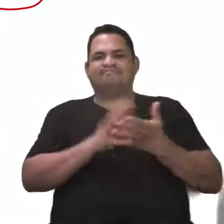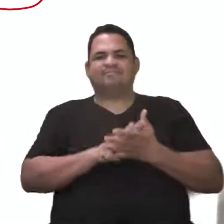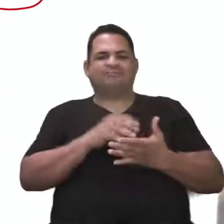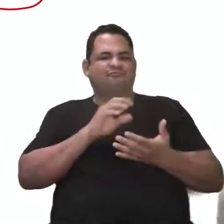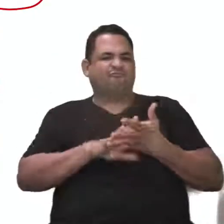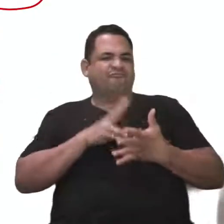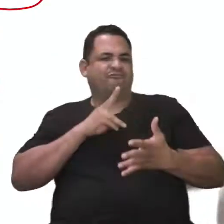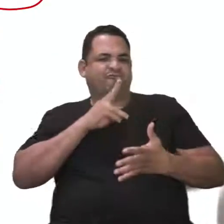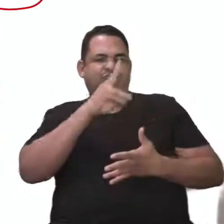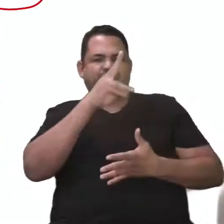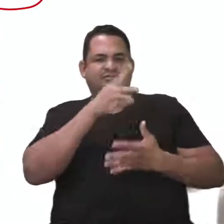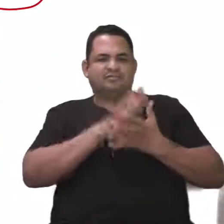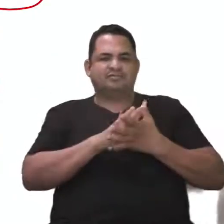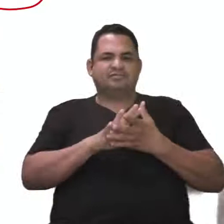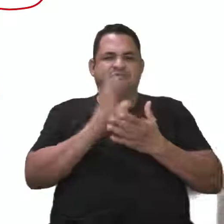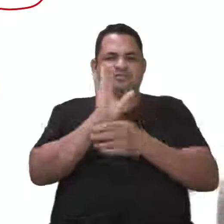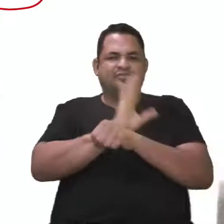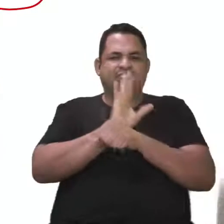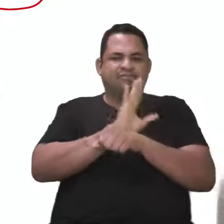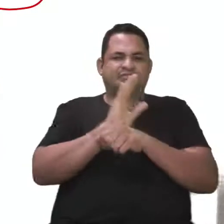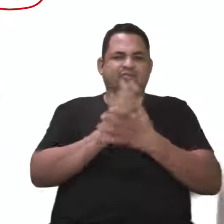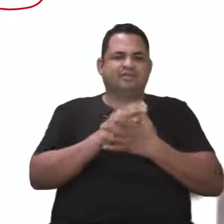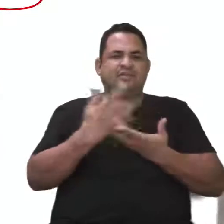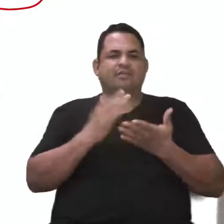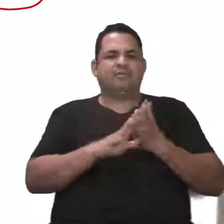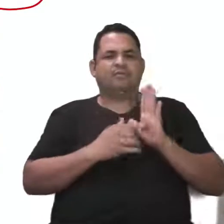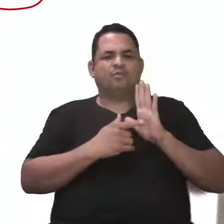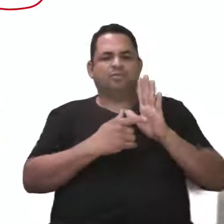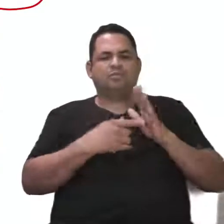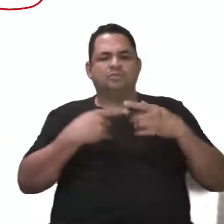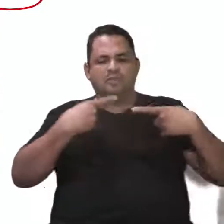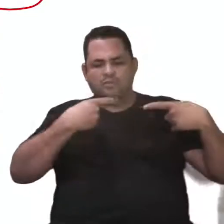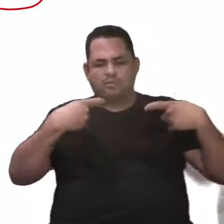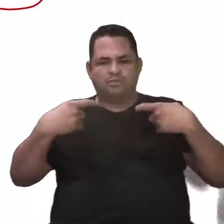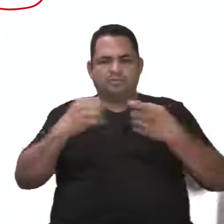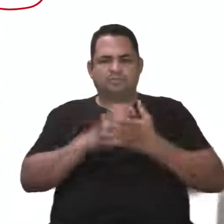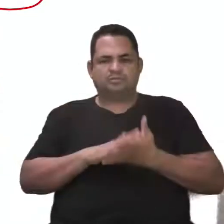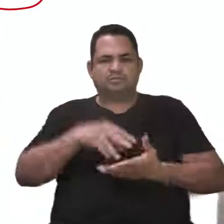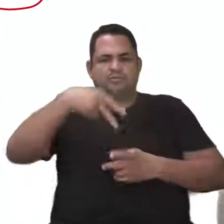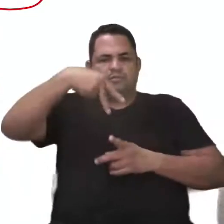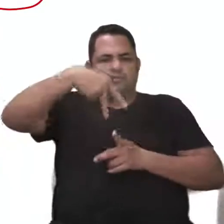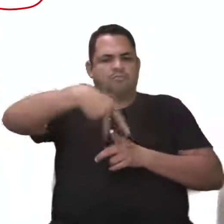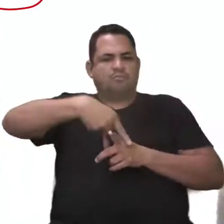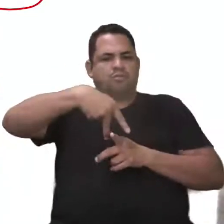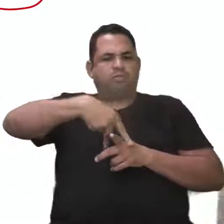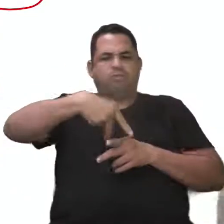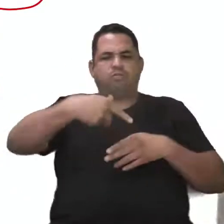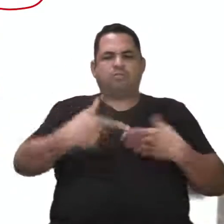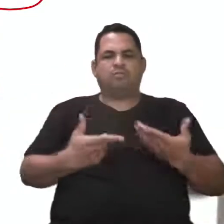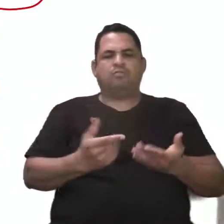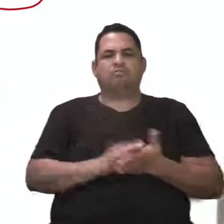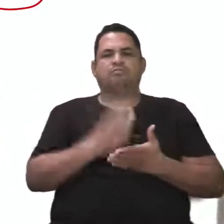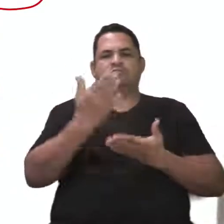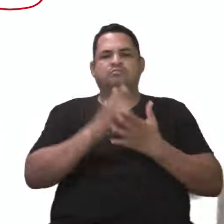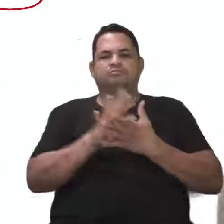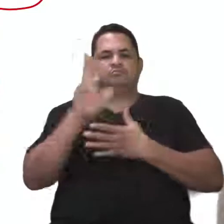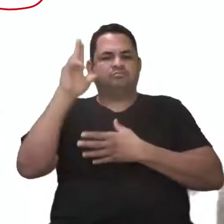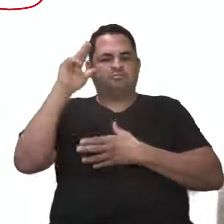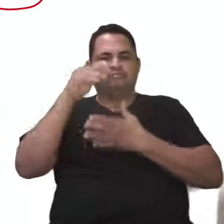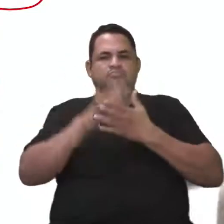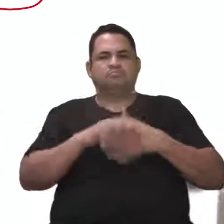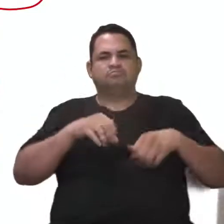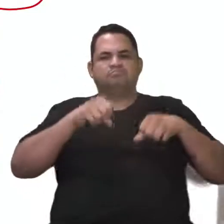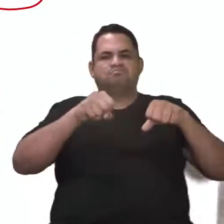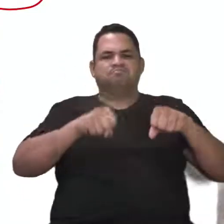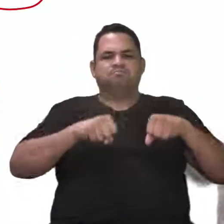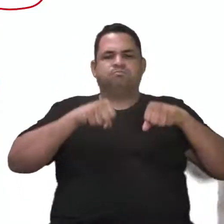resistente. Vocês já viram aqueles filmes épicos que mostraram a guerra? Os cavaleiros sobem, né? Montam, na verdade, nesses animais e eles